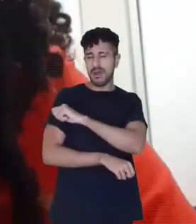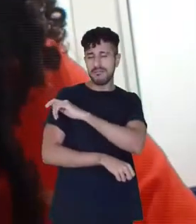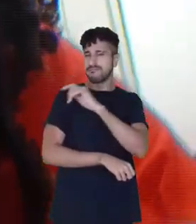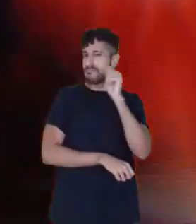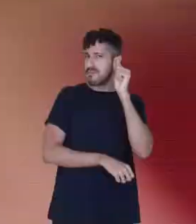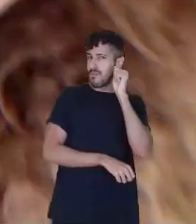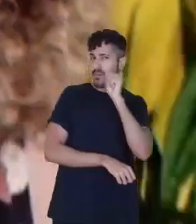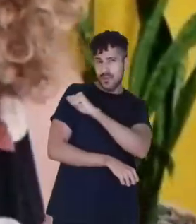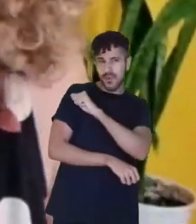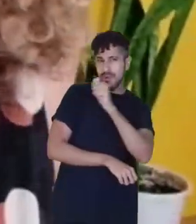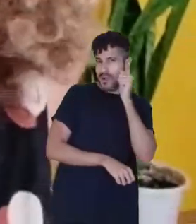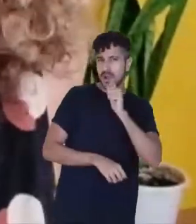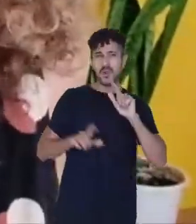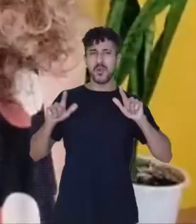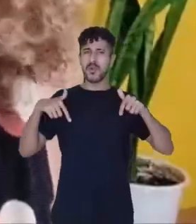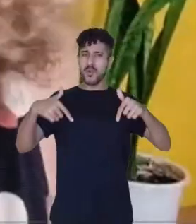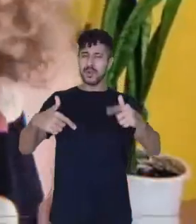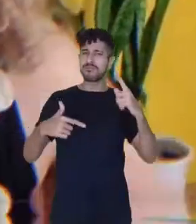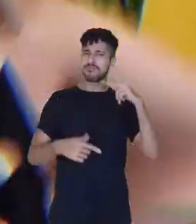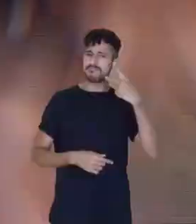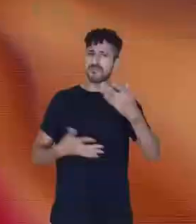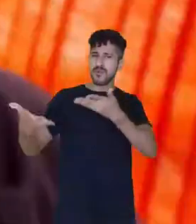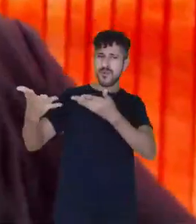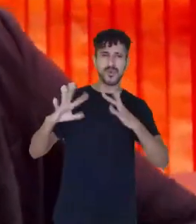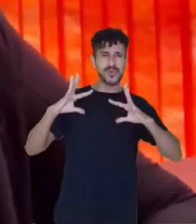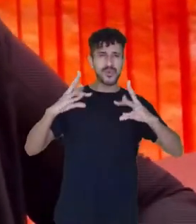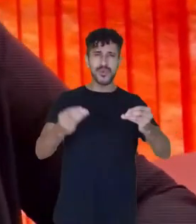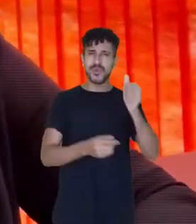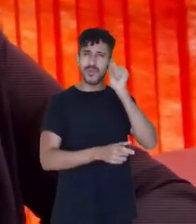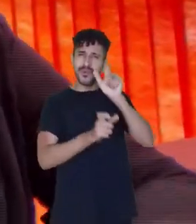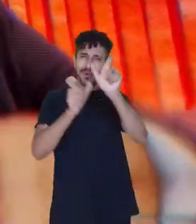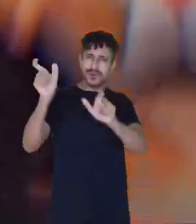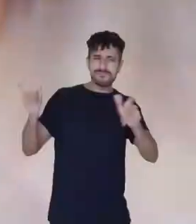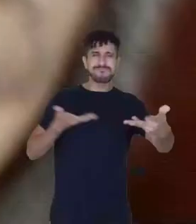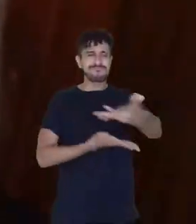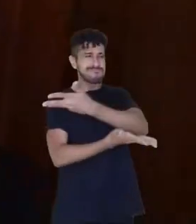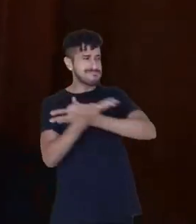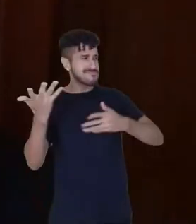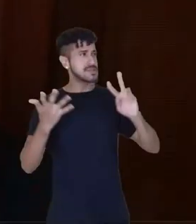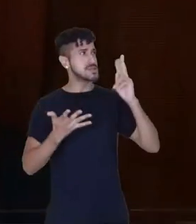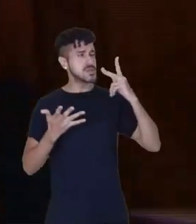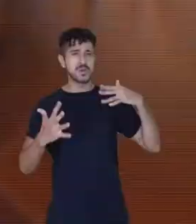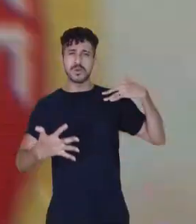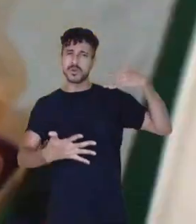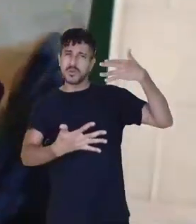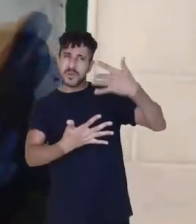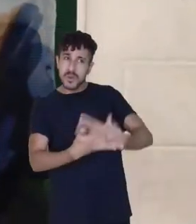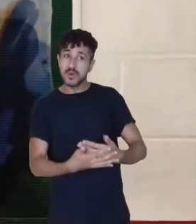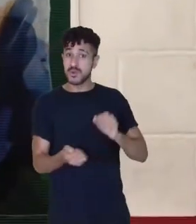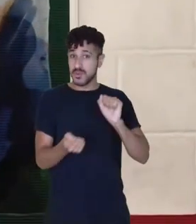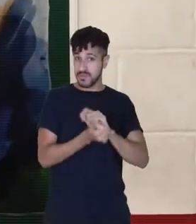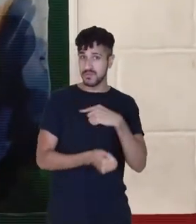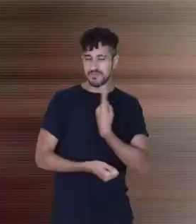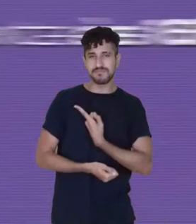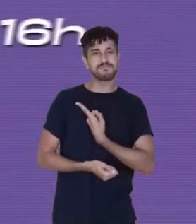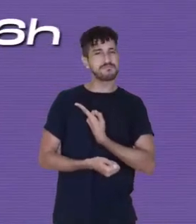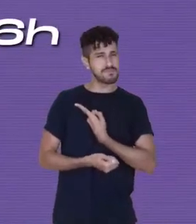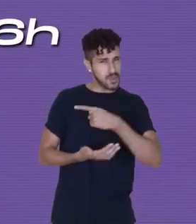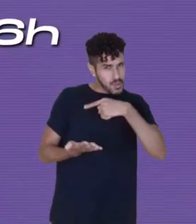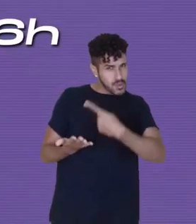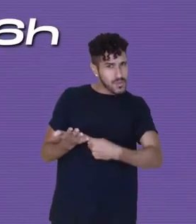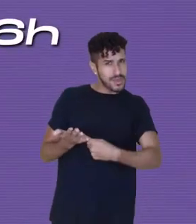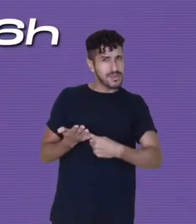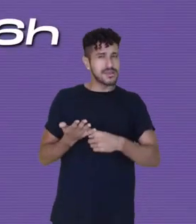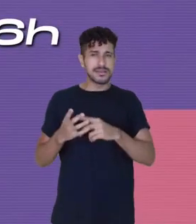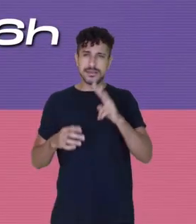política. Por isso, convidamos companheiras de todos os cantos do país para compartilhar suas histórias e trajetórias com a gente. Então anota aí, de